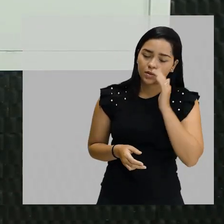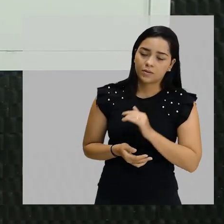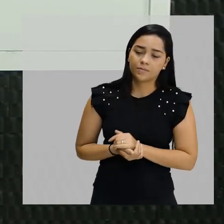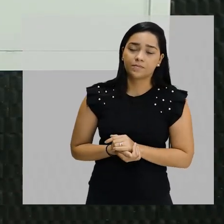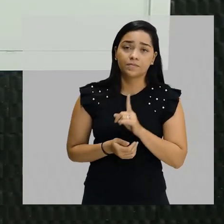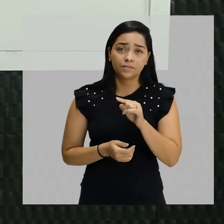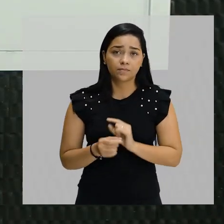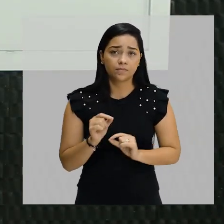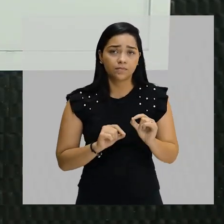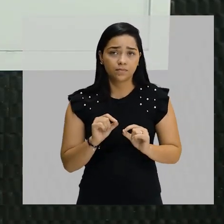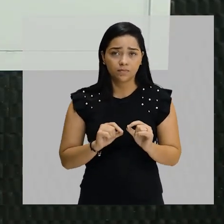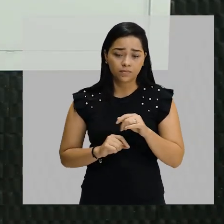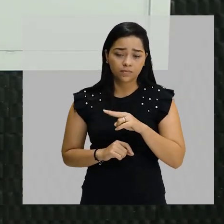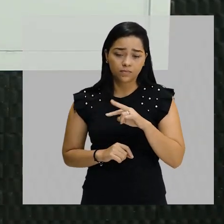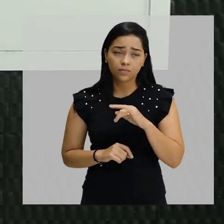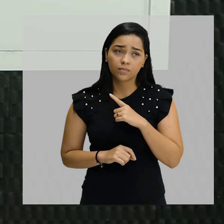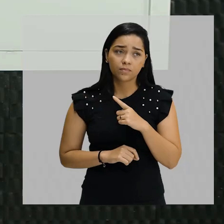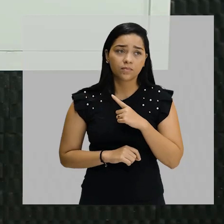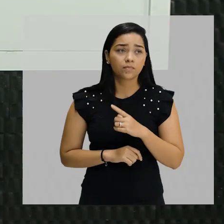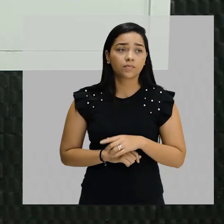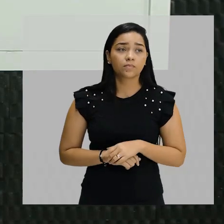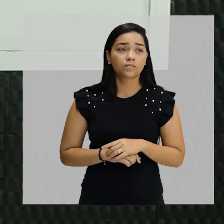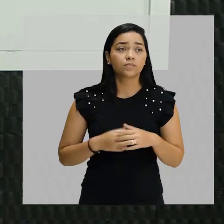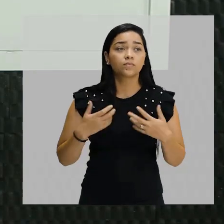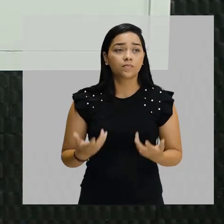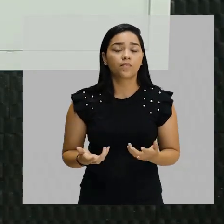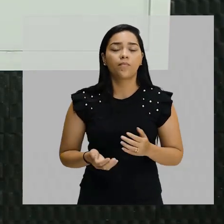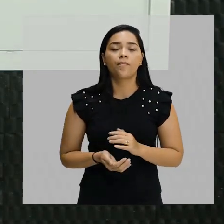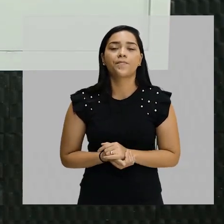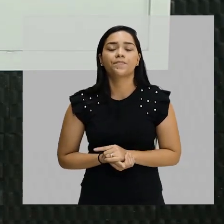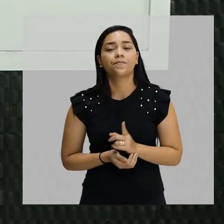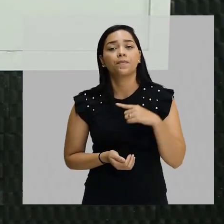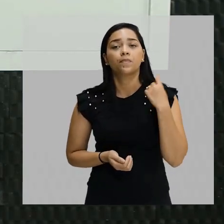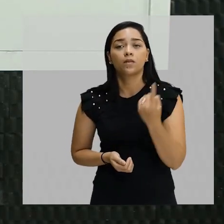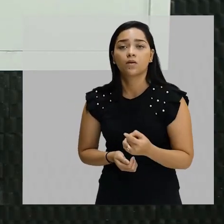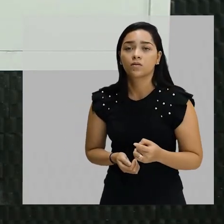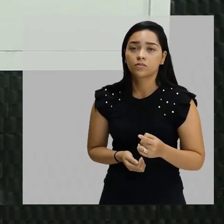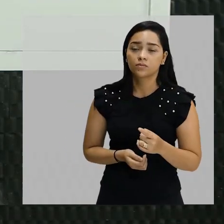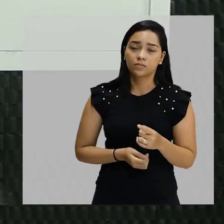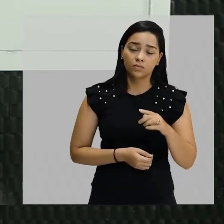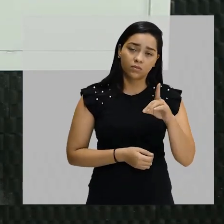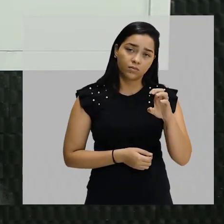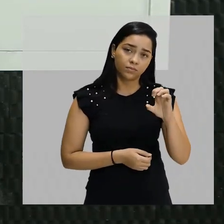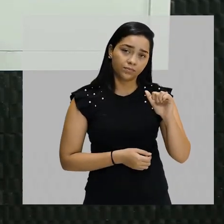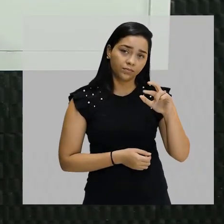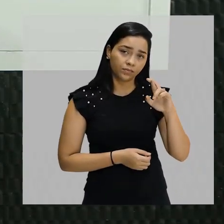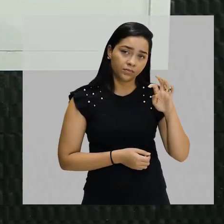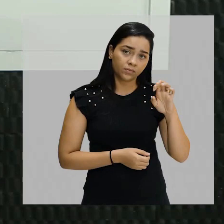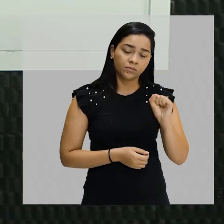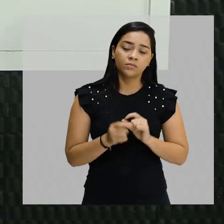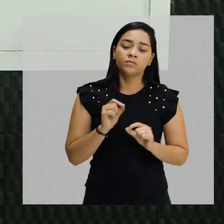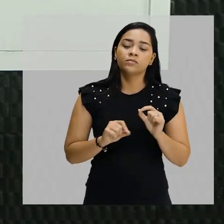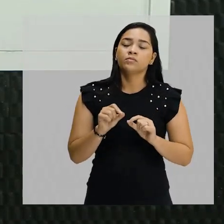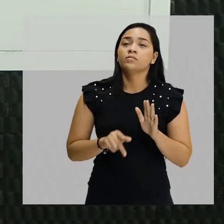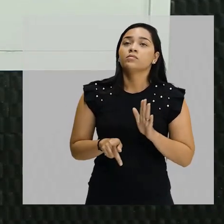tá que na verdade vai correr para cá correto Então olha só o nosso querido filósofo de kart ele é